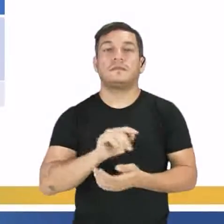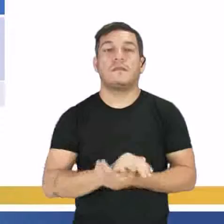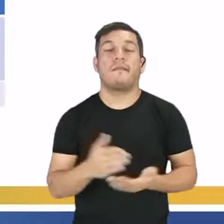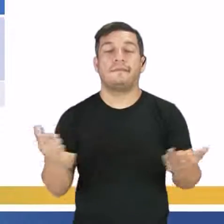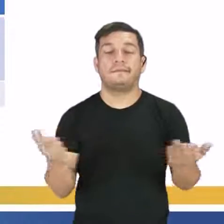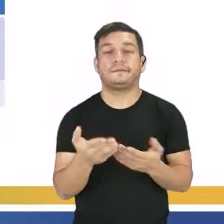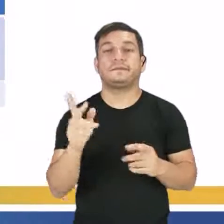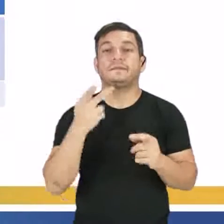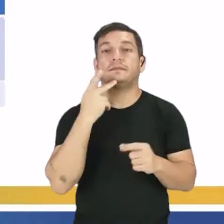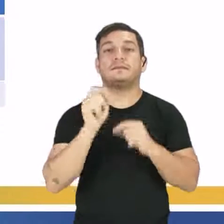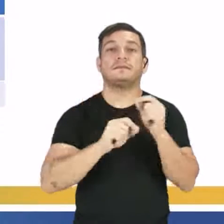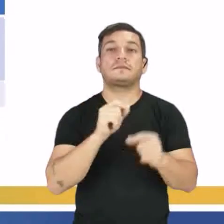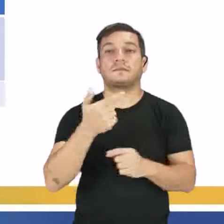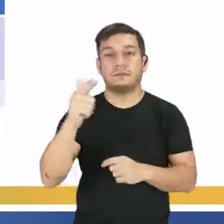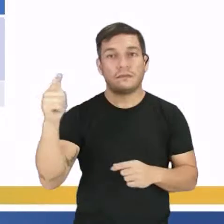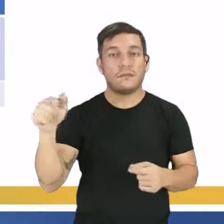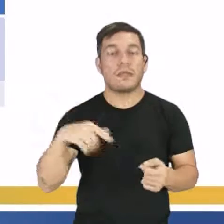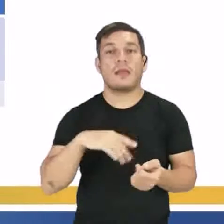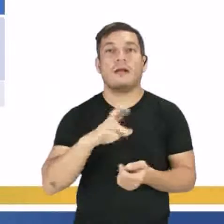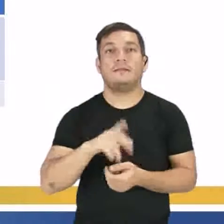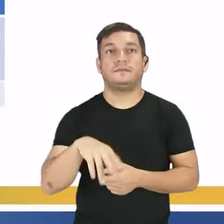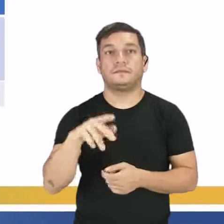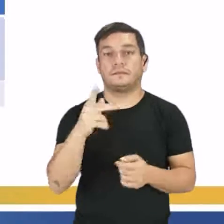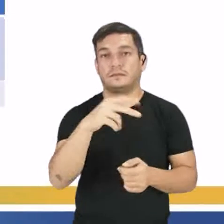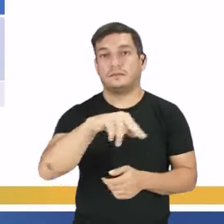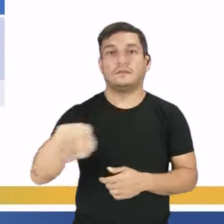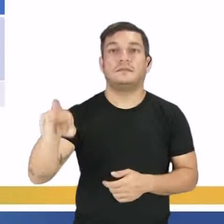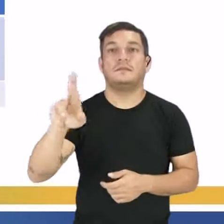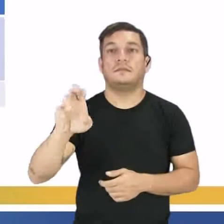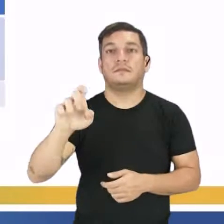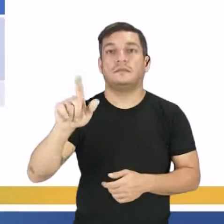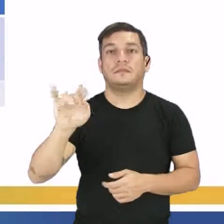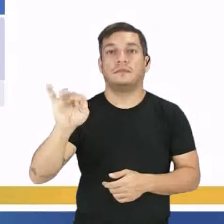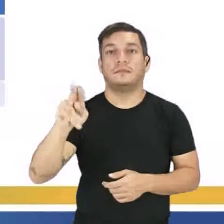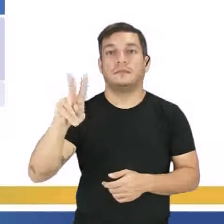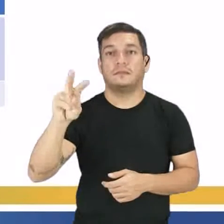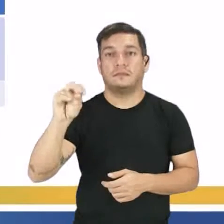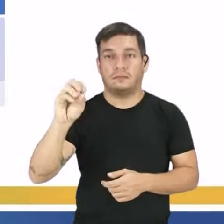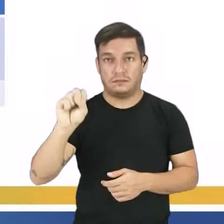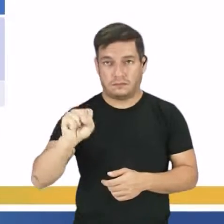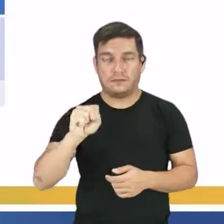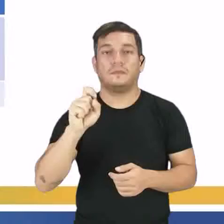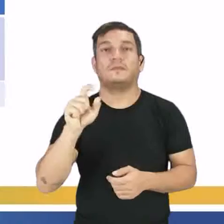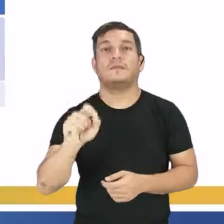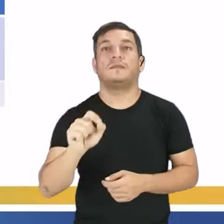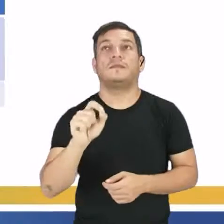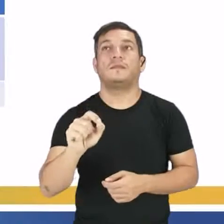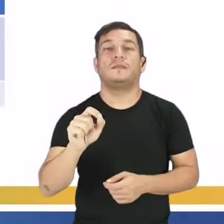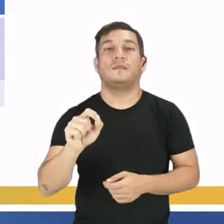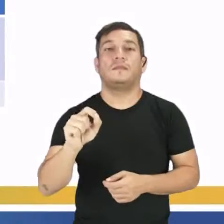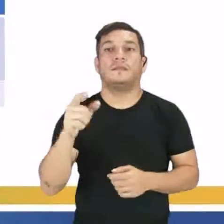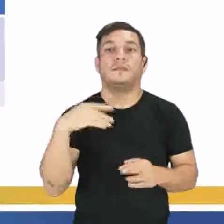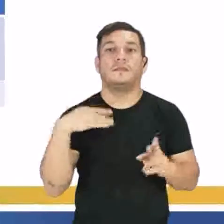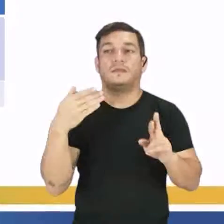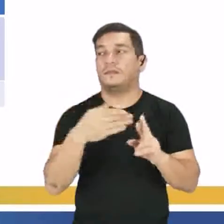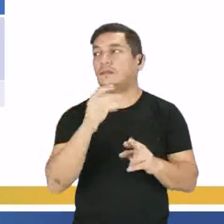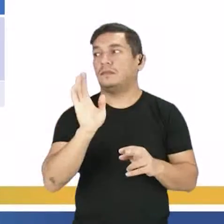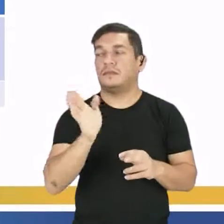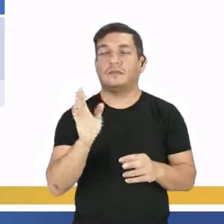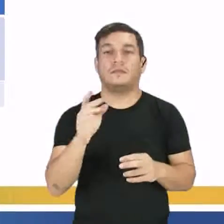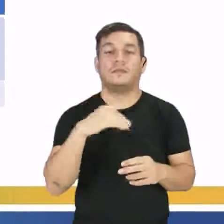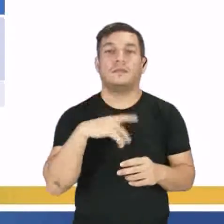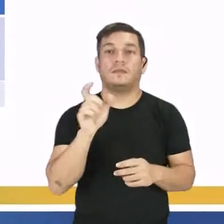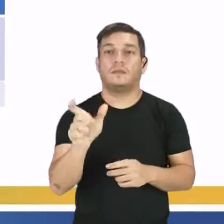Hoje nós vamos falar dos demais. Então, os pronomes relativos. Pronomes relativos se referem a um termo